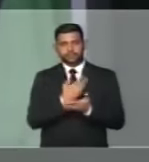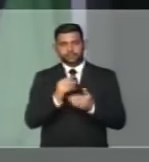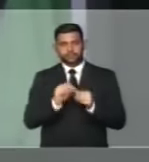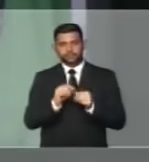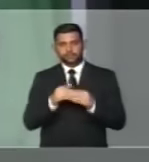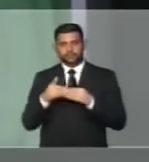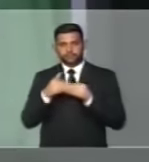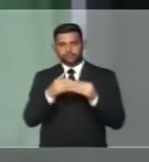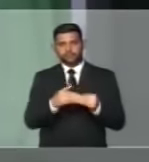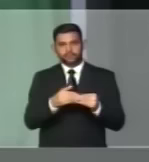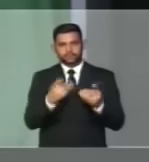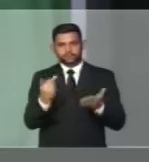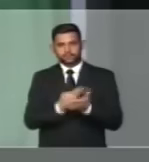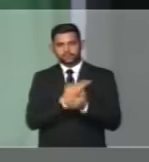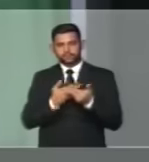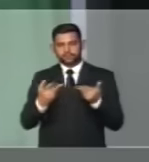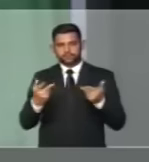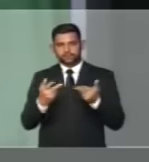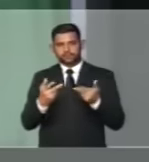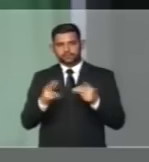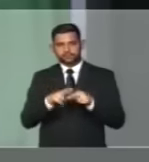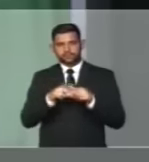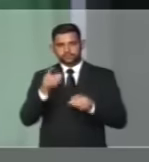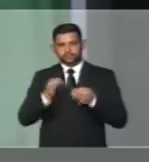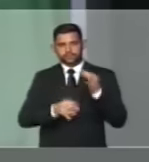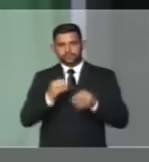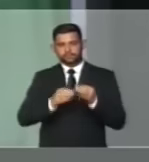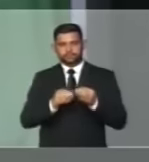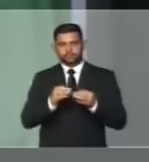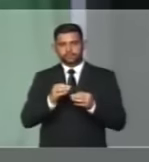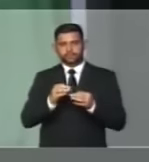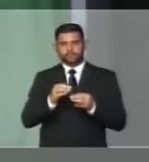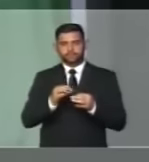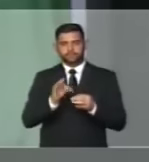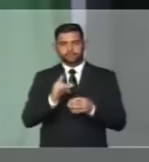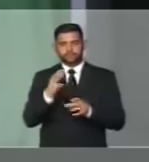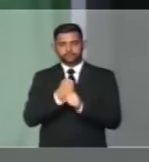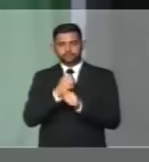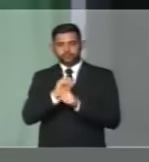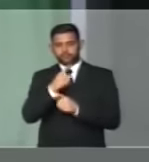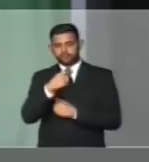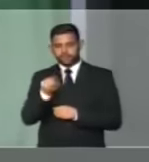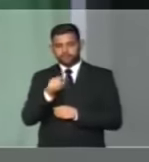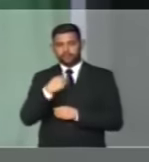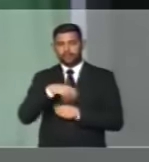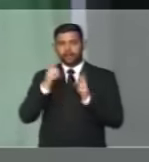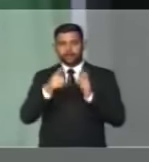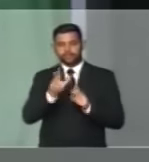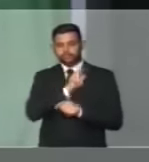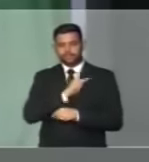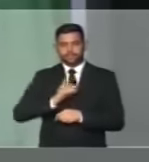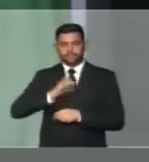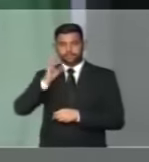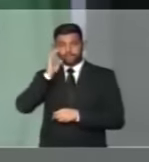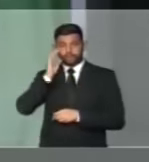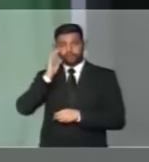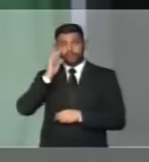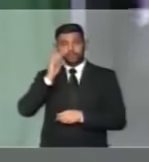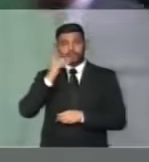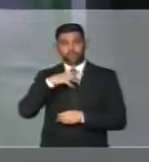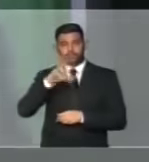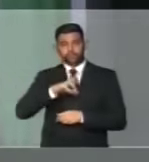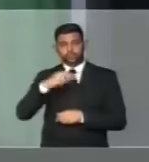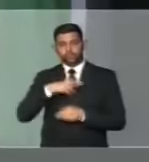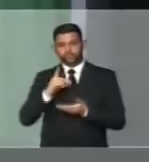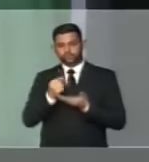foram levadas em consideração por julgamento do Tribunal de Contas da União, onde a Presidente da República utilizou